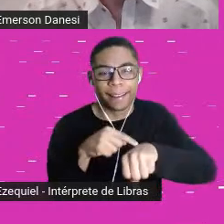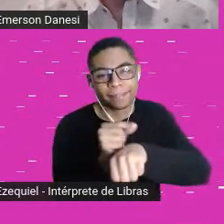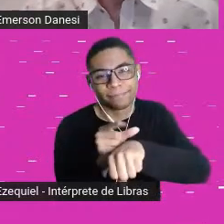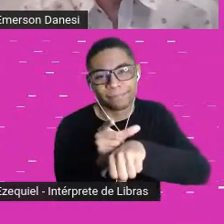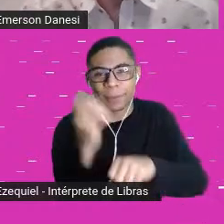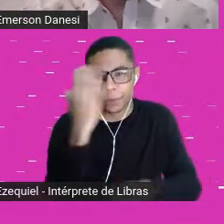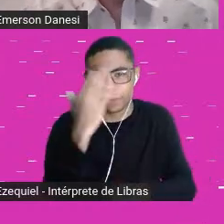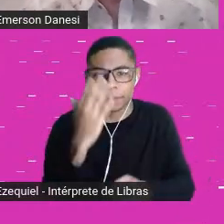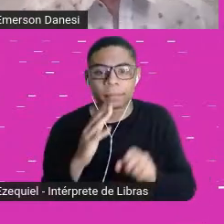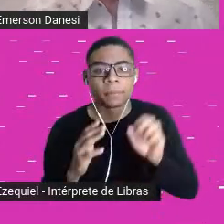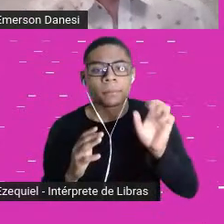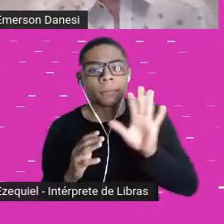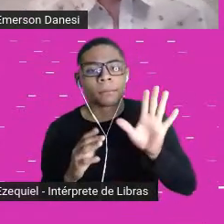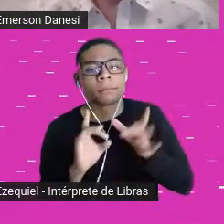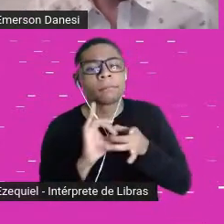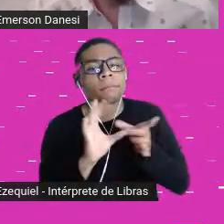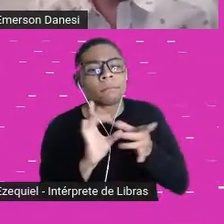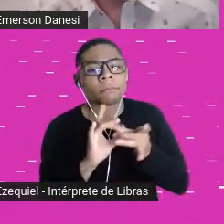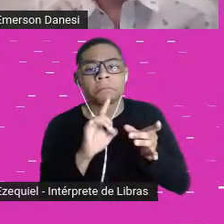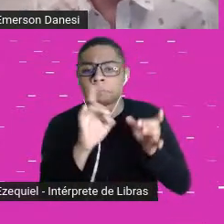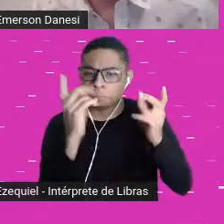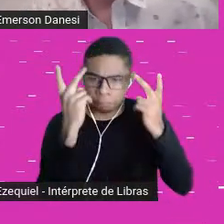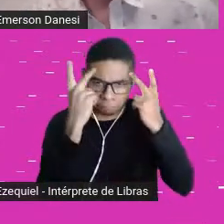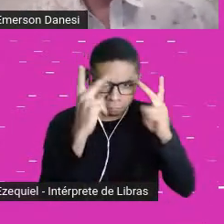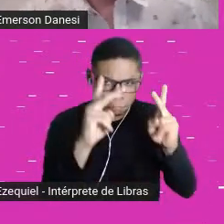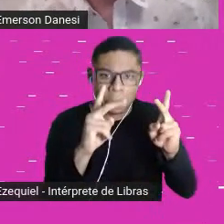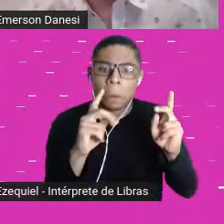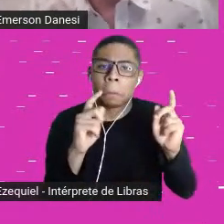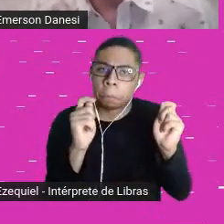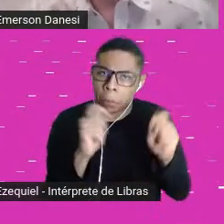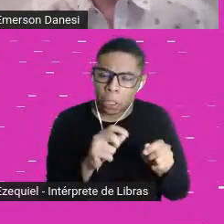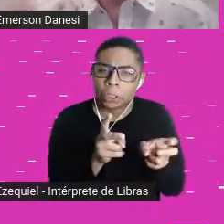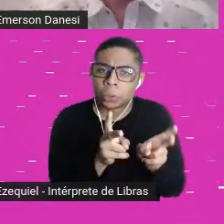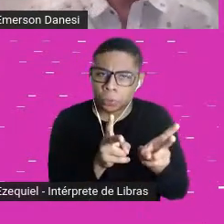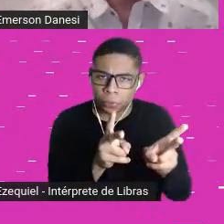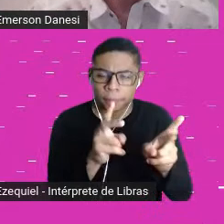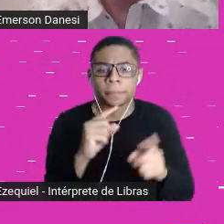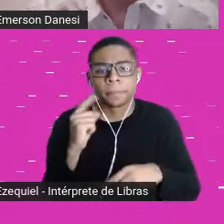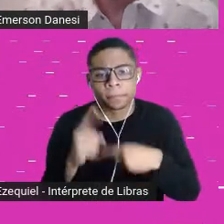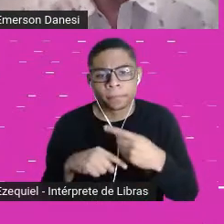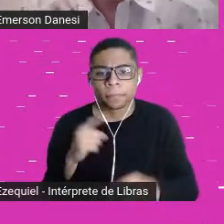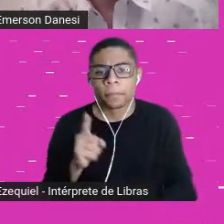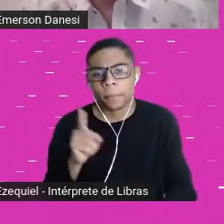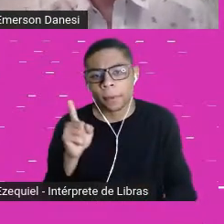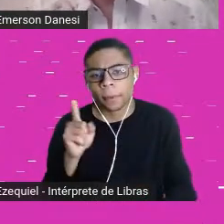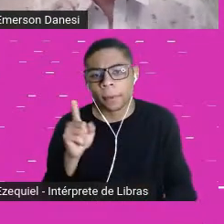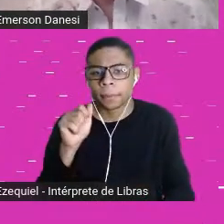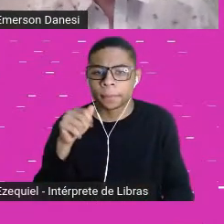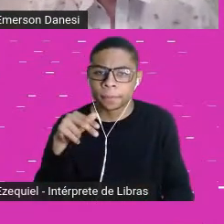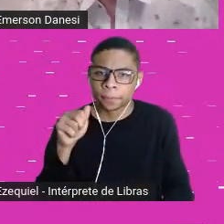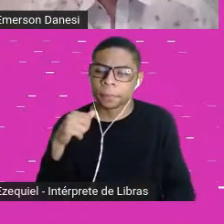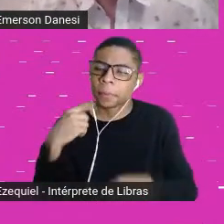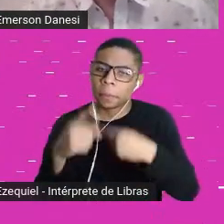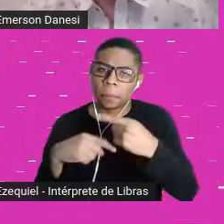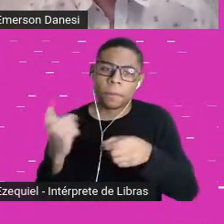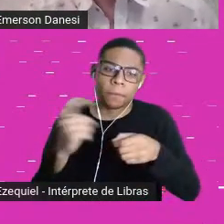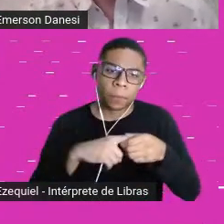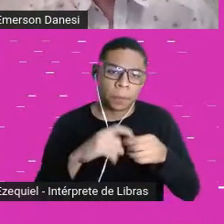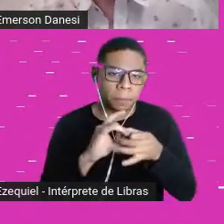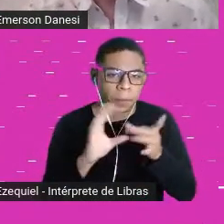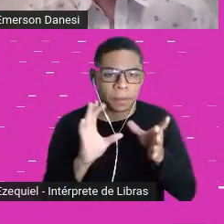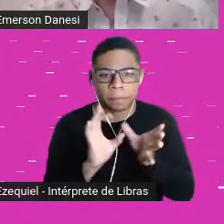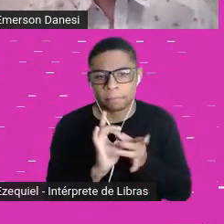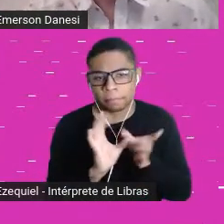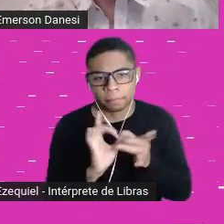Não, você está com você que sabe. Se quiser ir concluindo, a gente passa para a Anne e depois voltamos. Eu posso